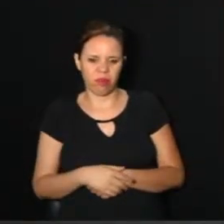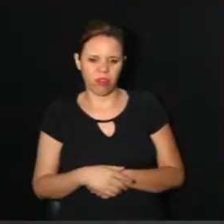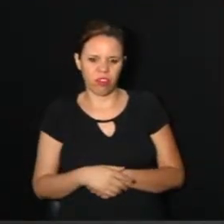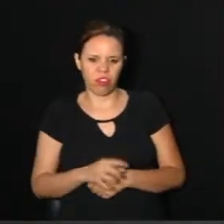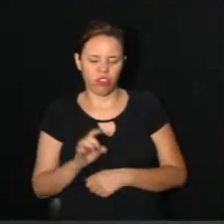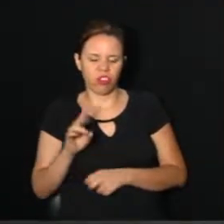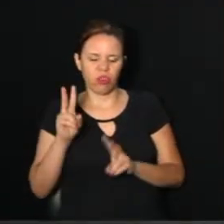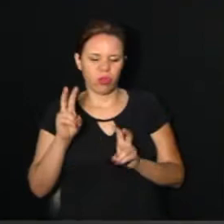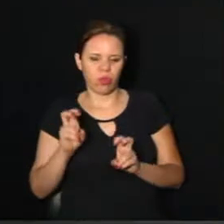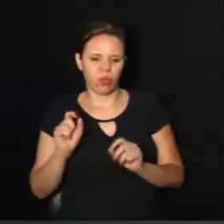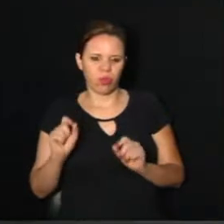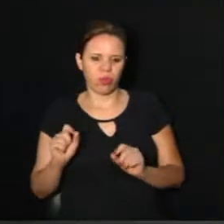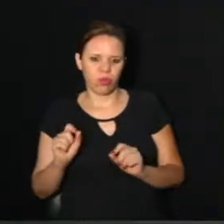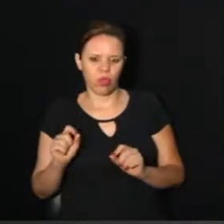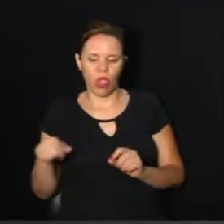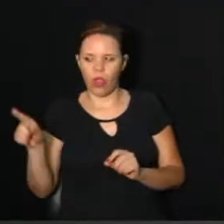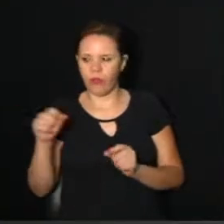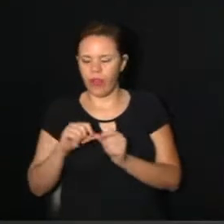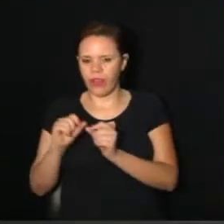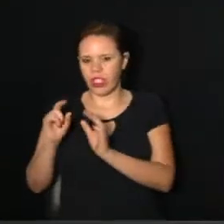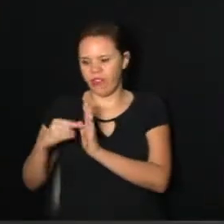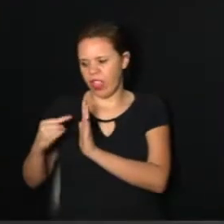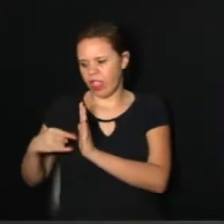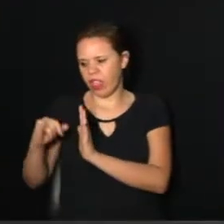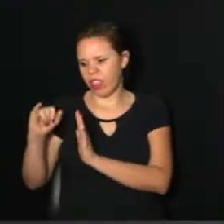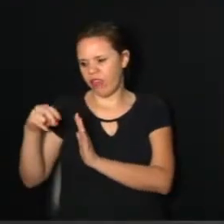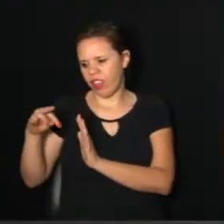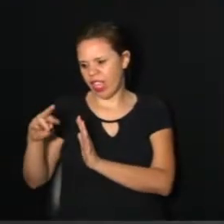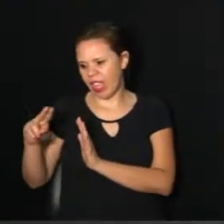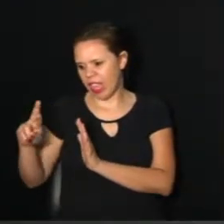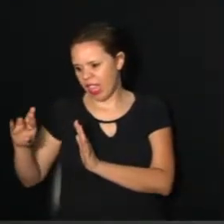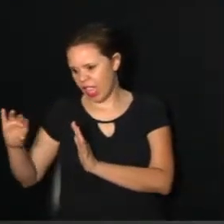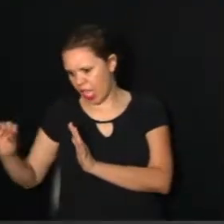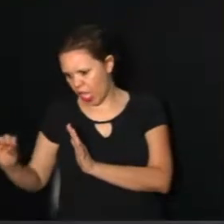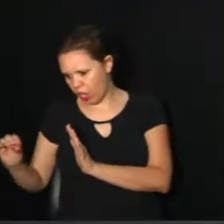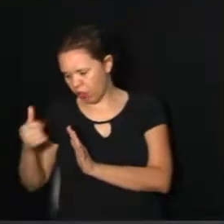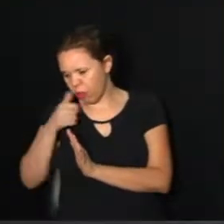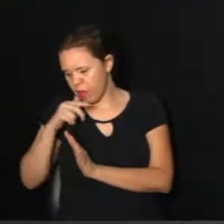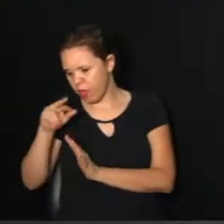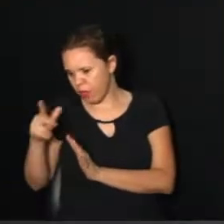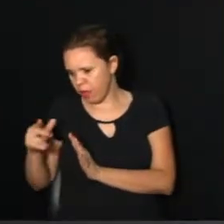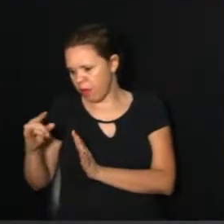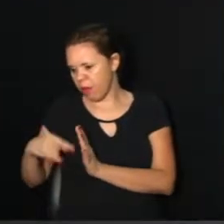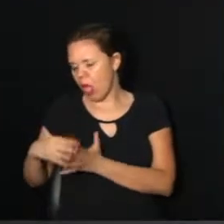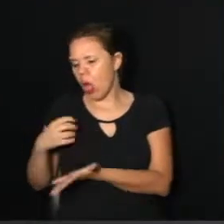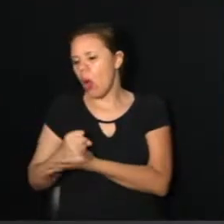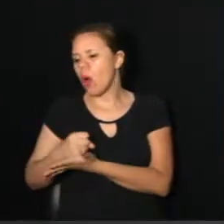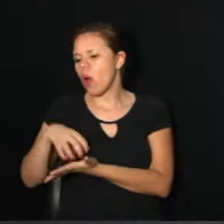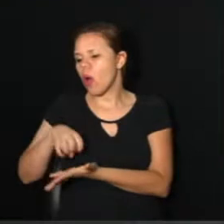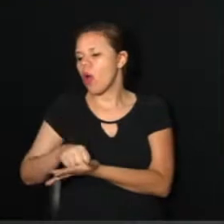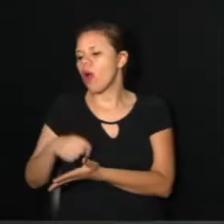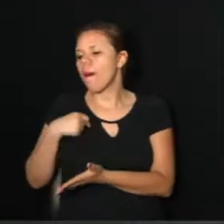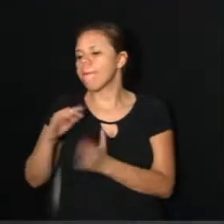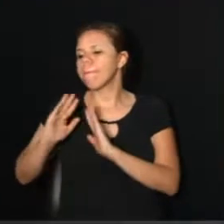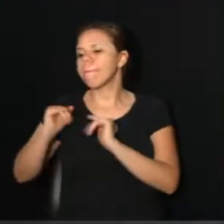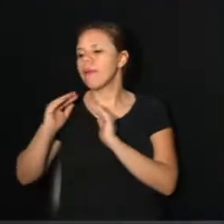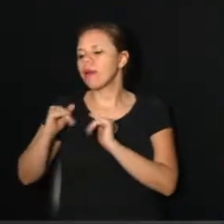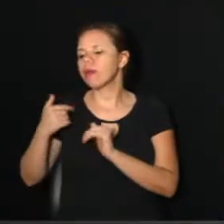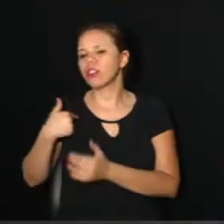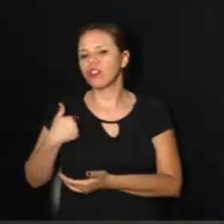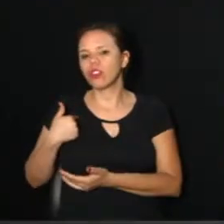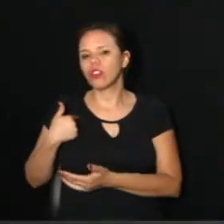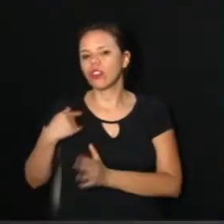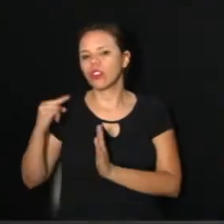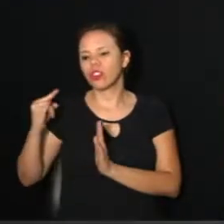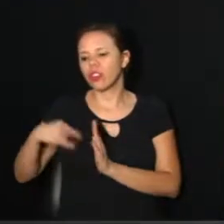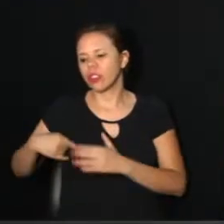Abrindo parênteses, quando eu fui fazer o inventário de minha irmã, o cartório me pediu que eu tirasse uma certidão